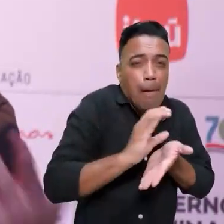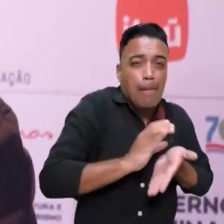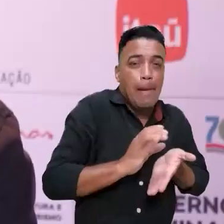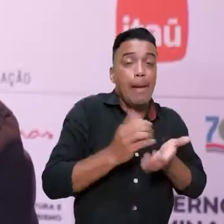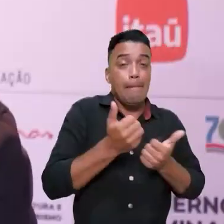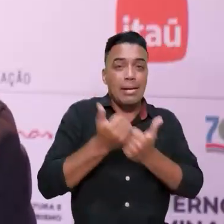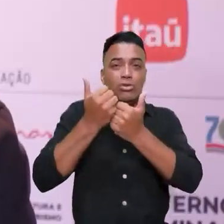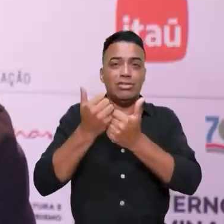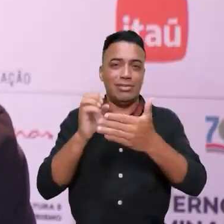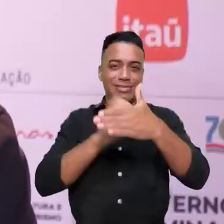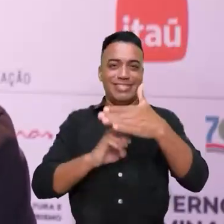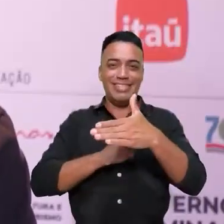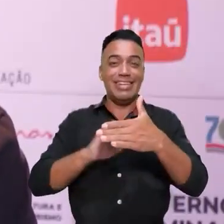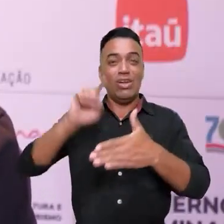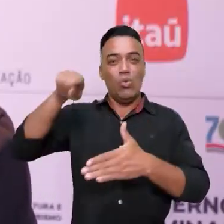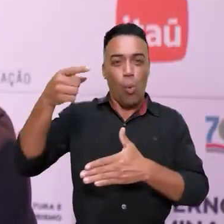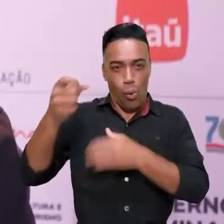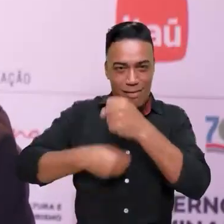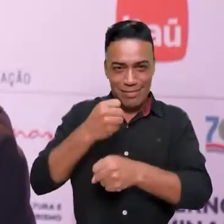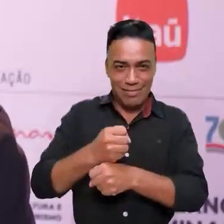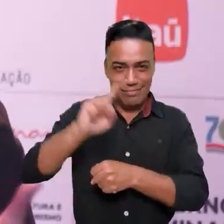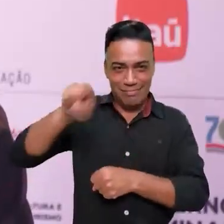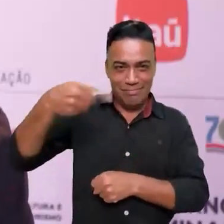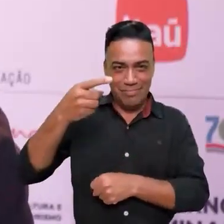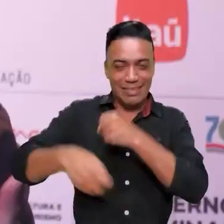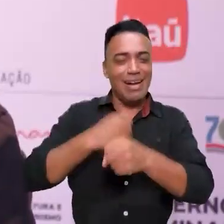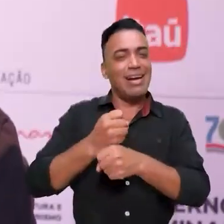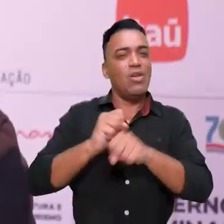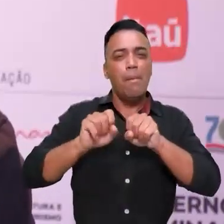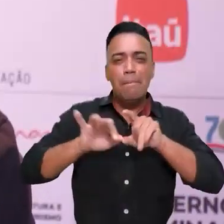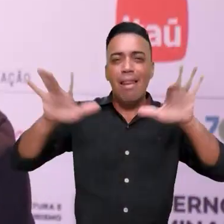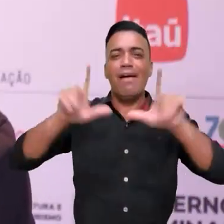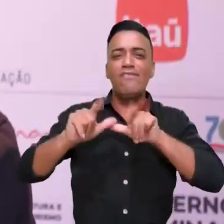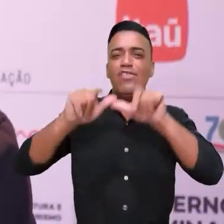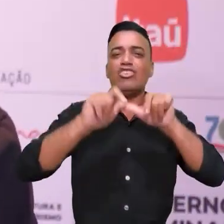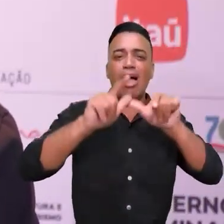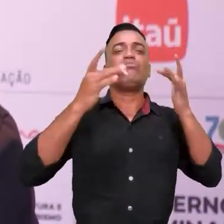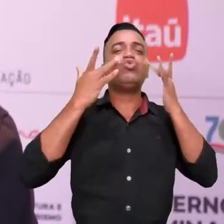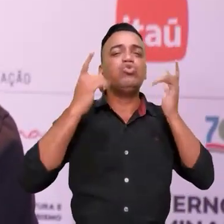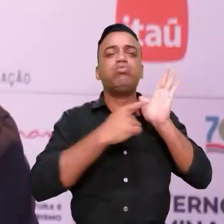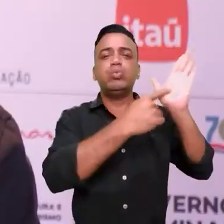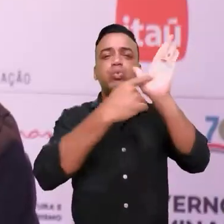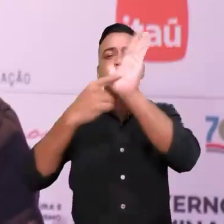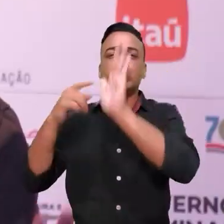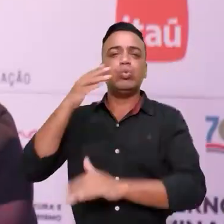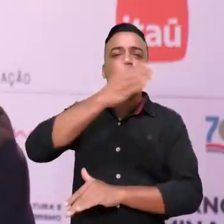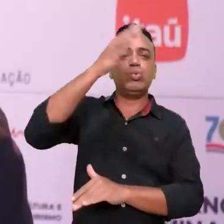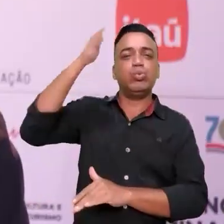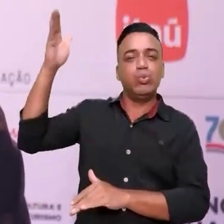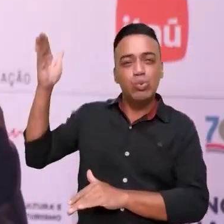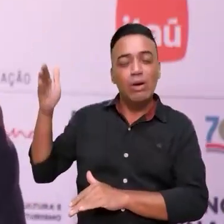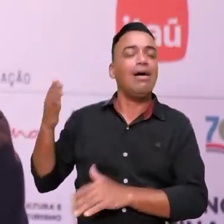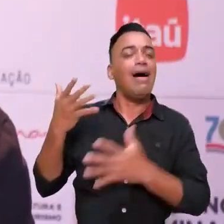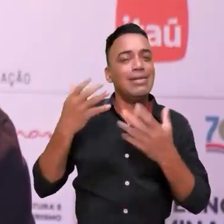de patrocínio no próximo ano, então a ideia é circular ainda mais com esse espetáculo. Enfim, é isso,